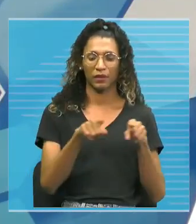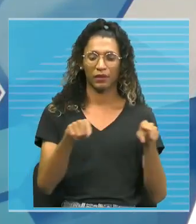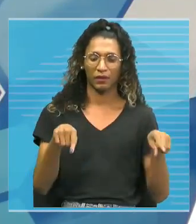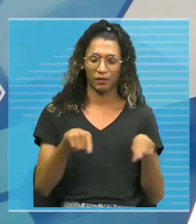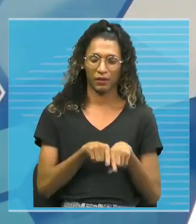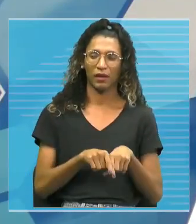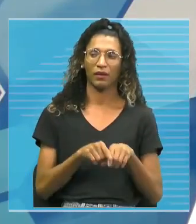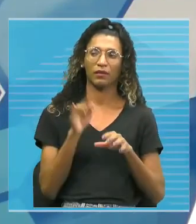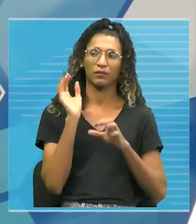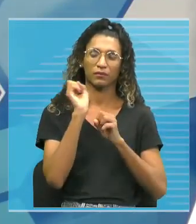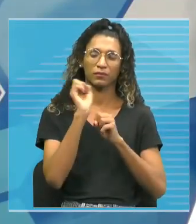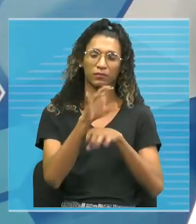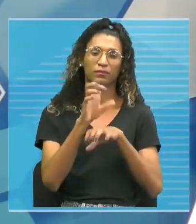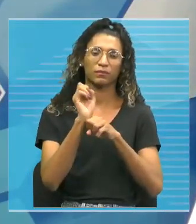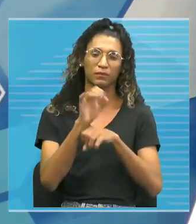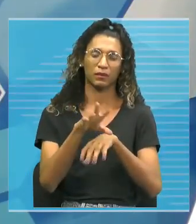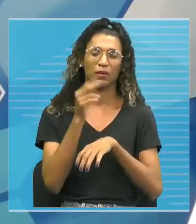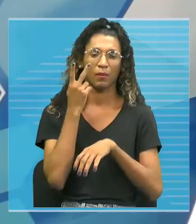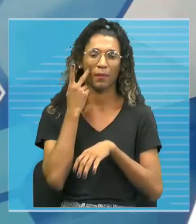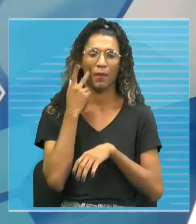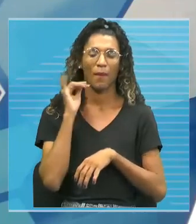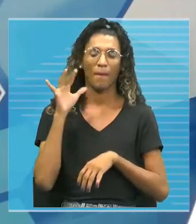aparelho de celular,